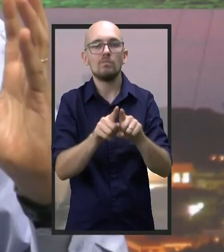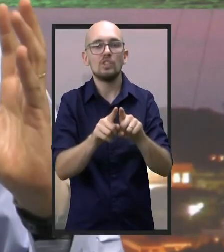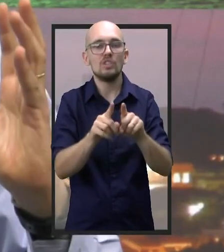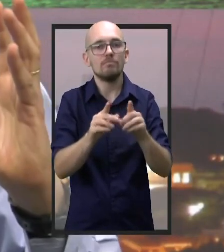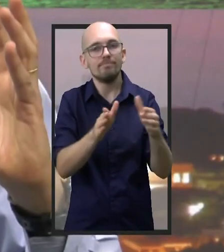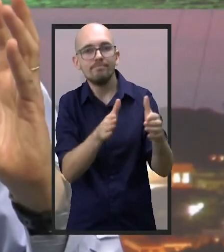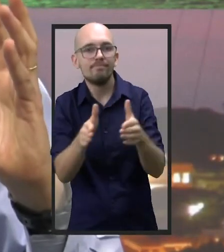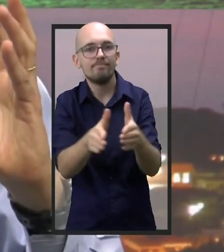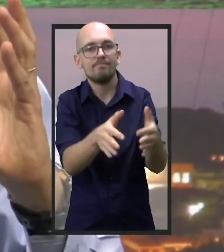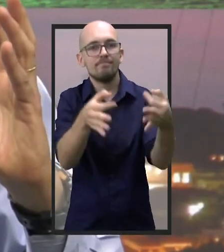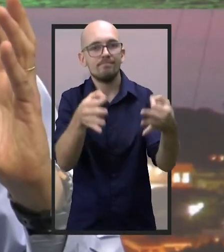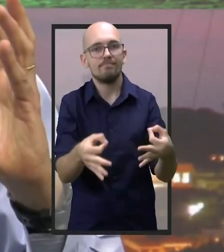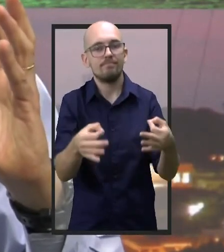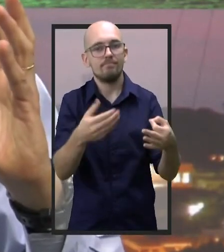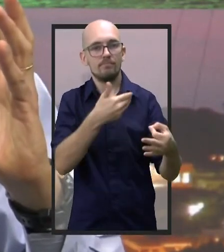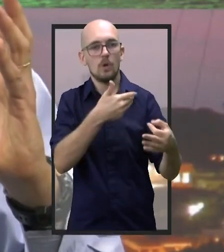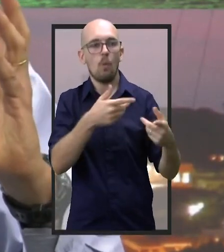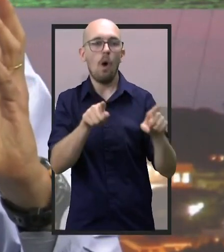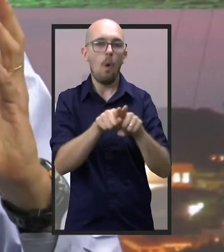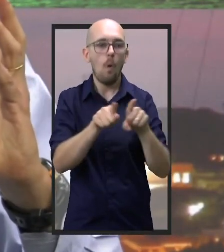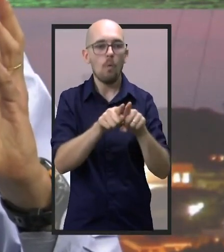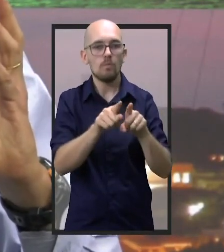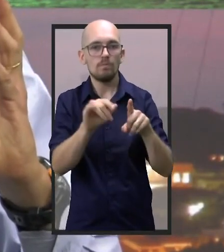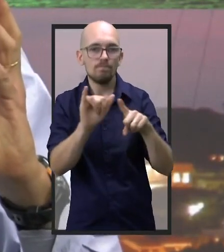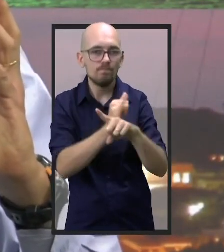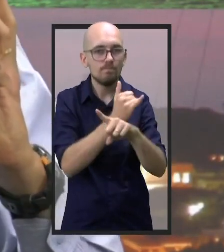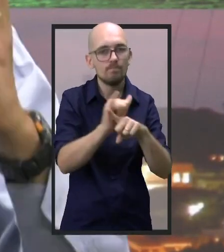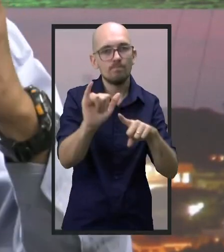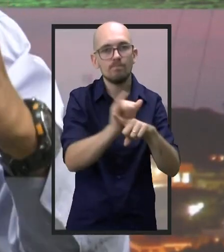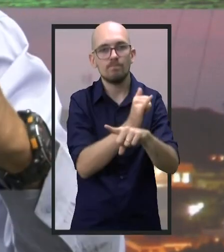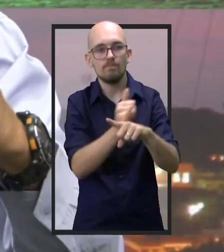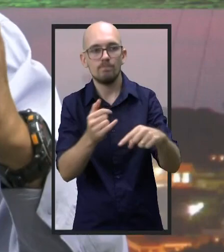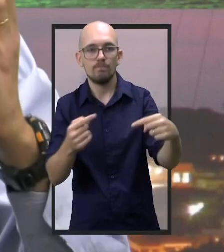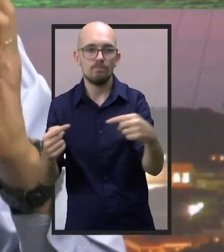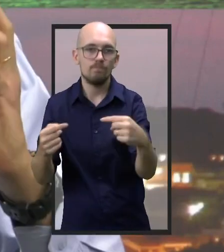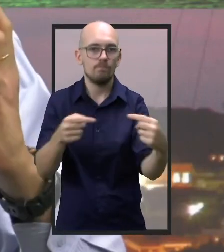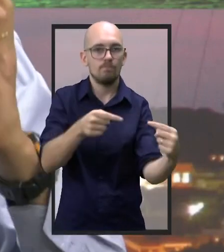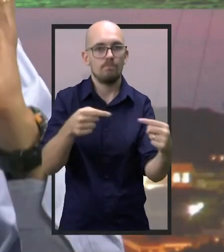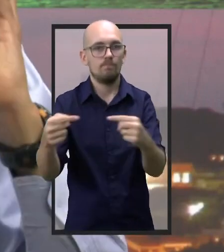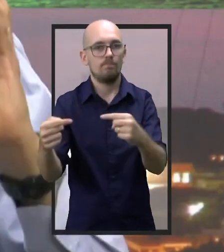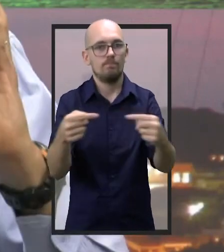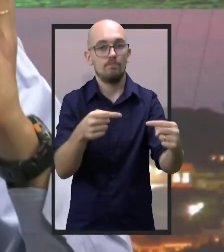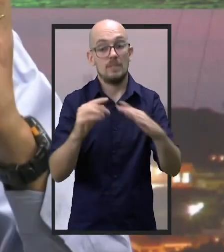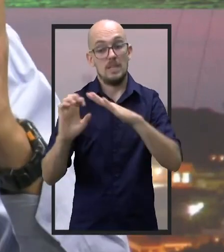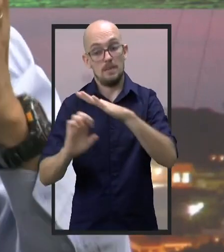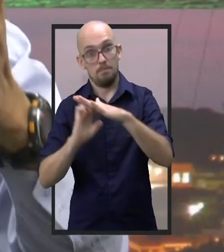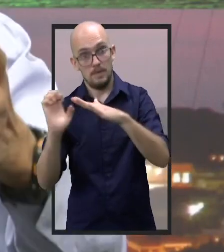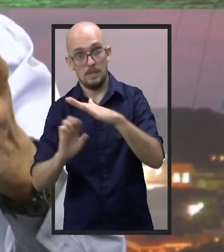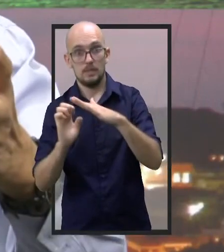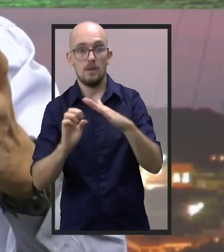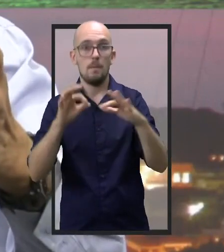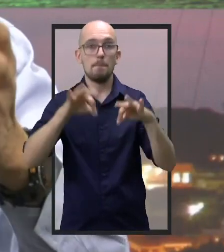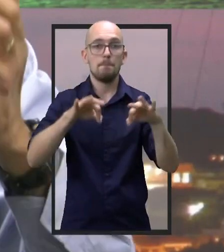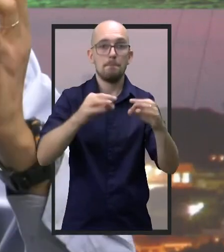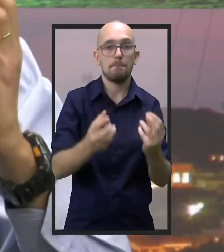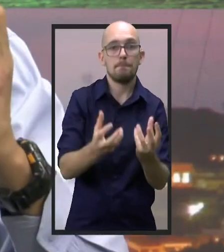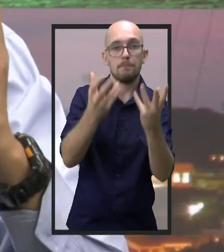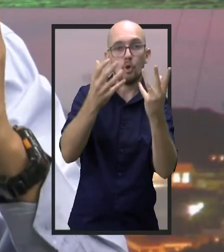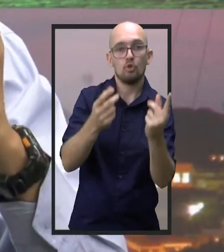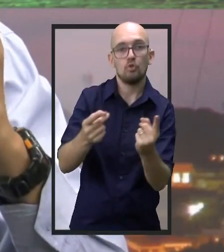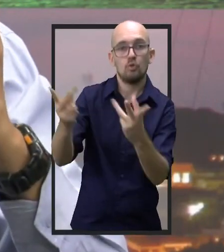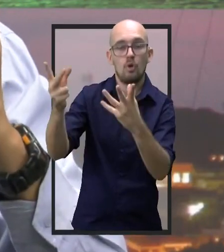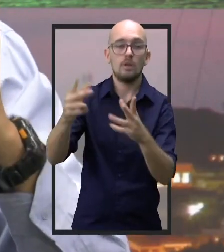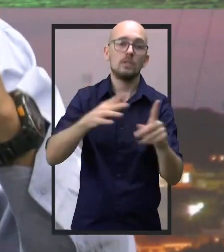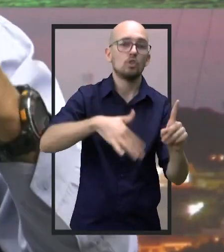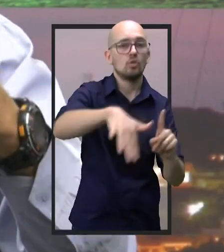que ter uma governança no sentido de ganha-ganha. Empresa, produtores e sociedade. Não